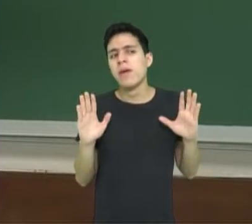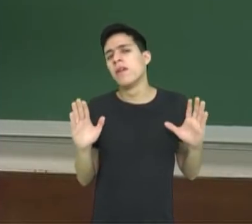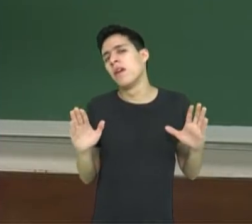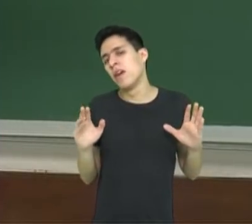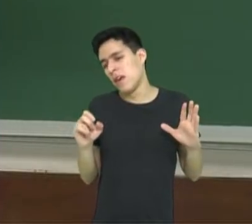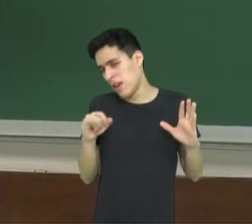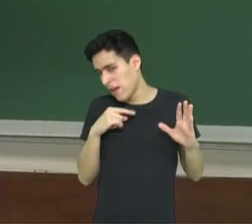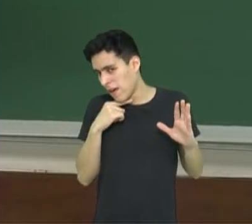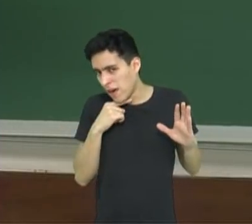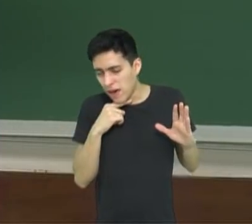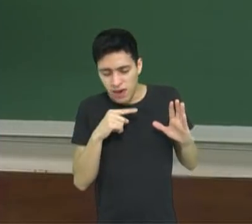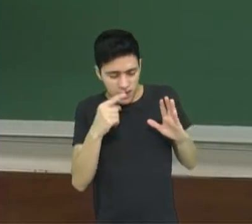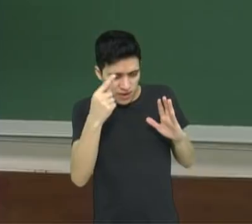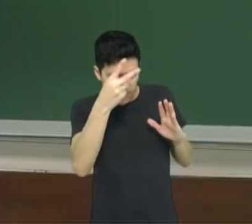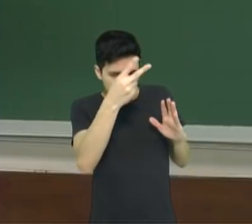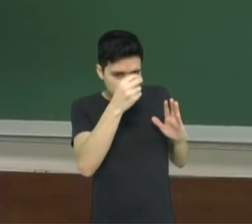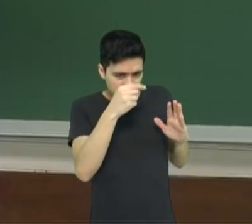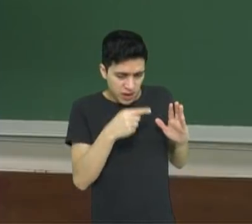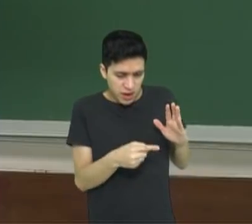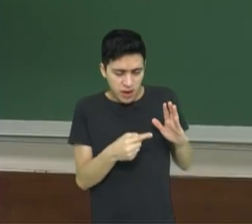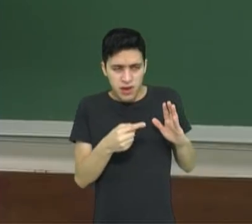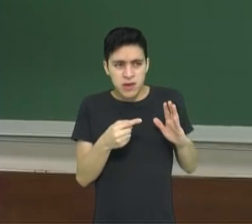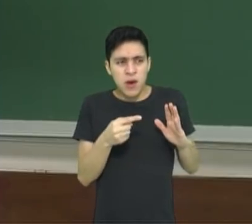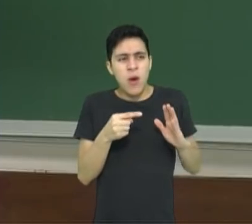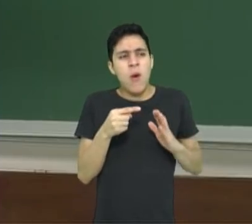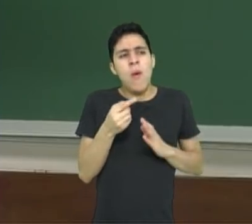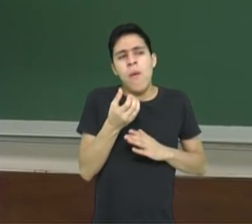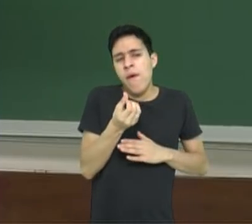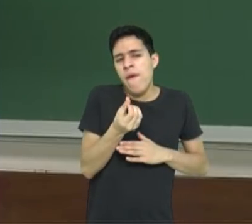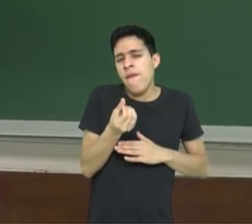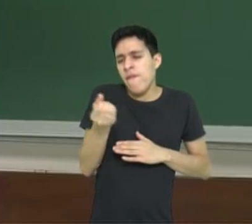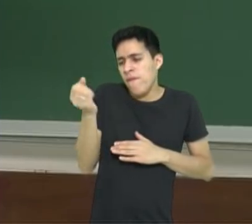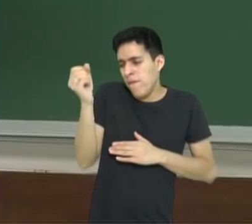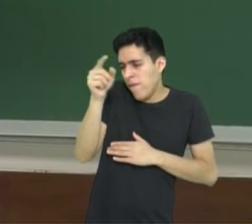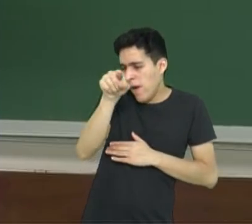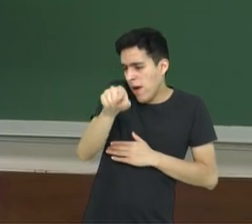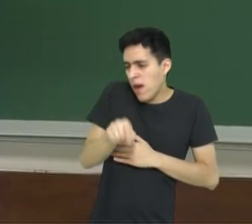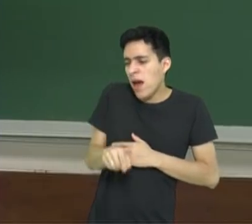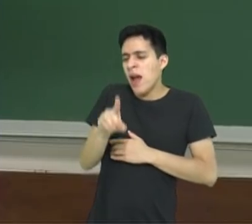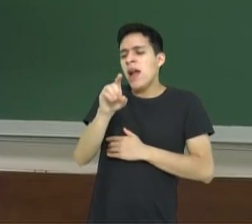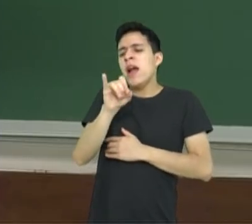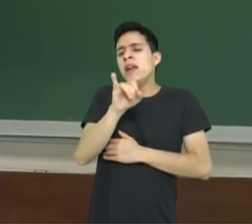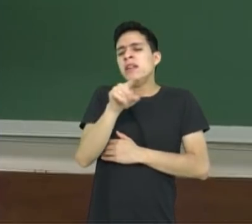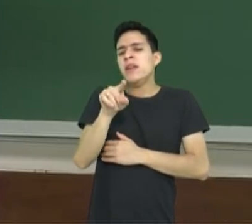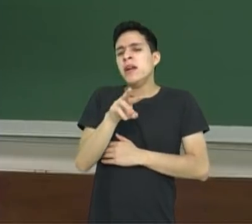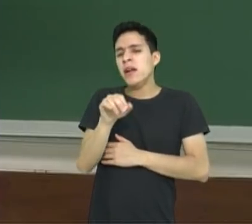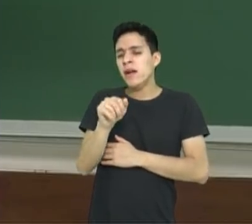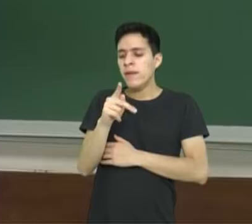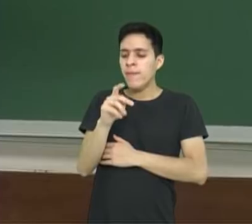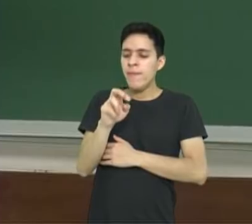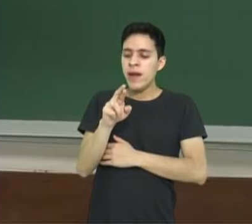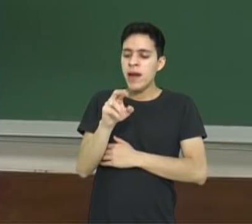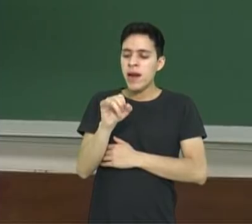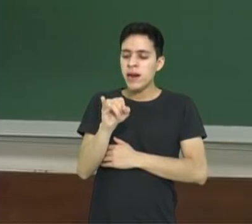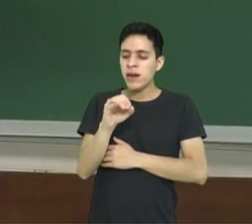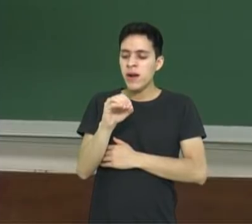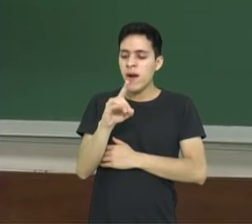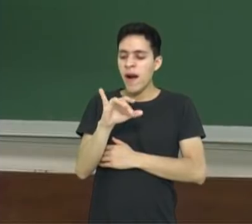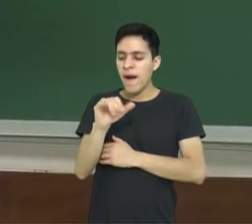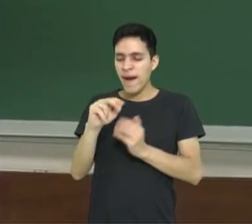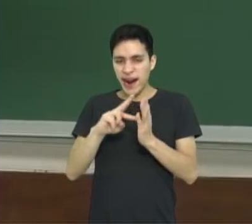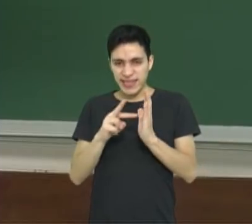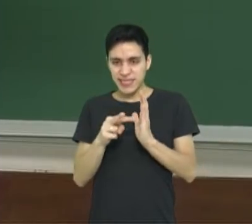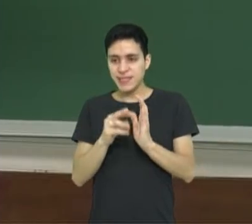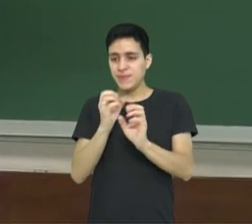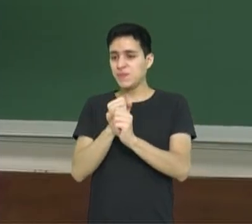se nós dividirmos 20 por 6, vai dar uma dízima periódica. Professor, o que é uma dízima periódica? É aquela conta